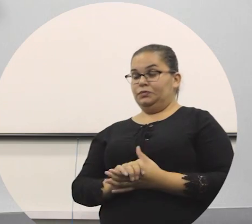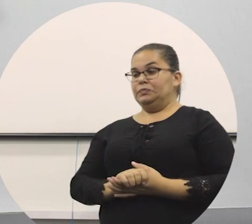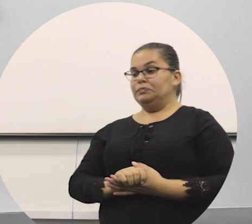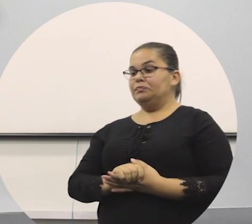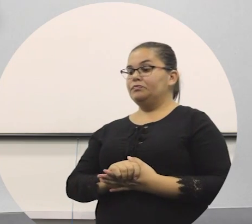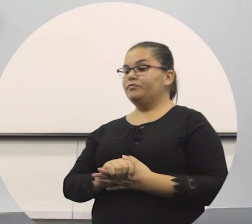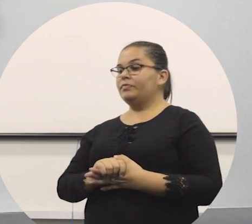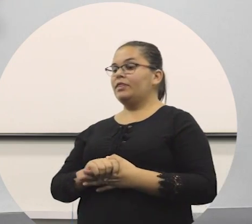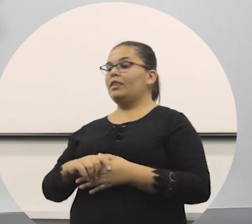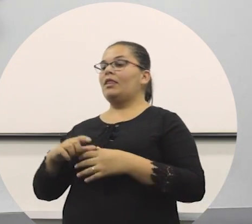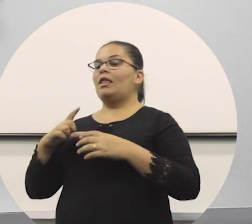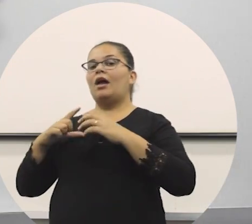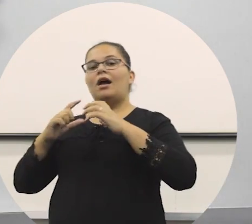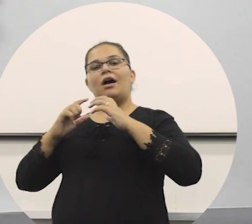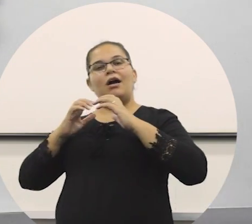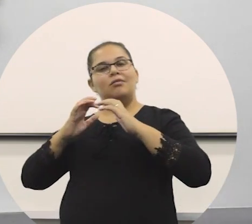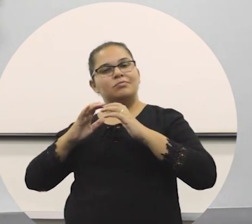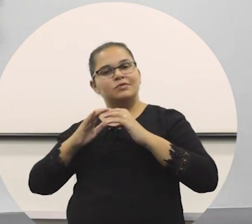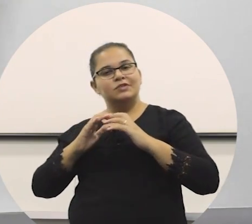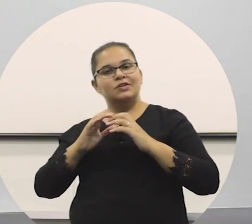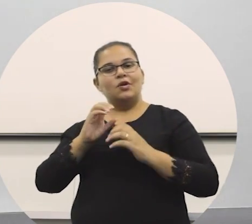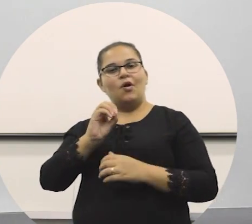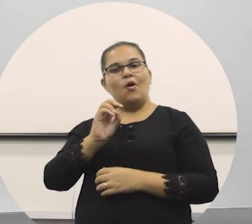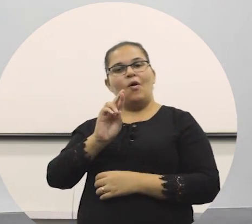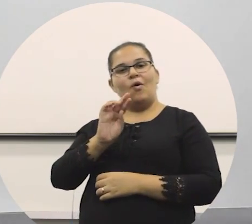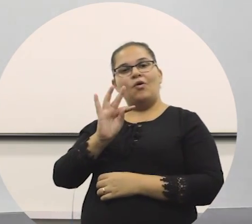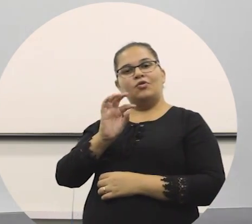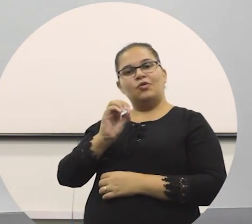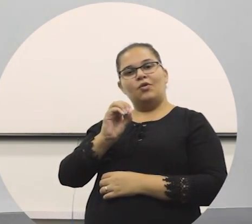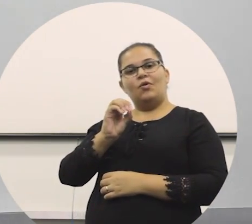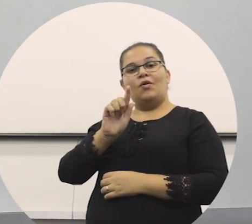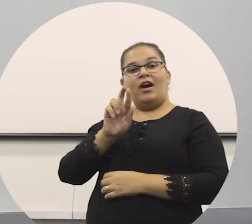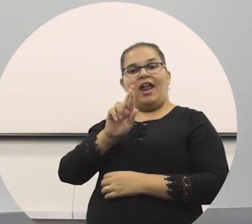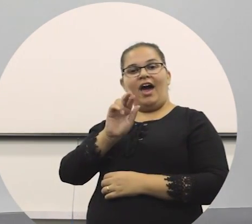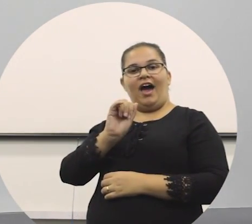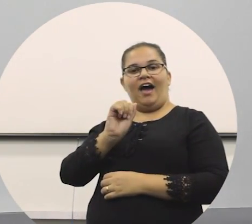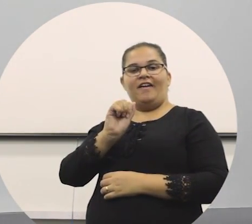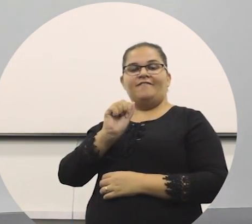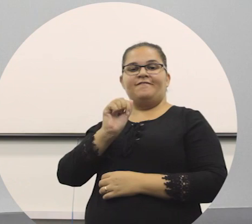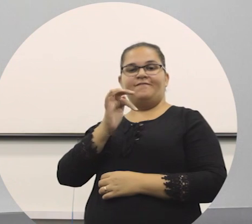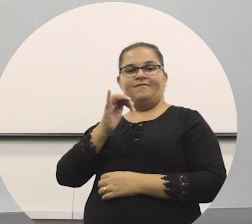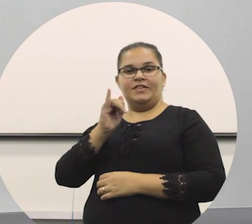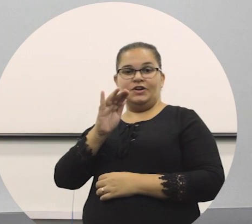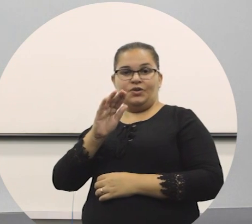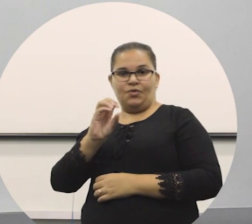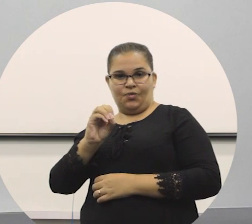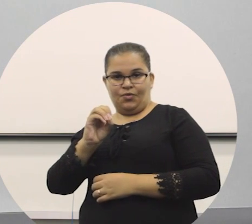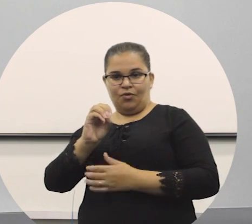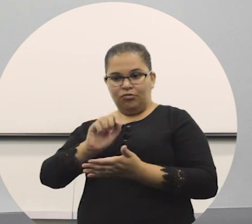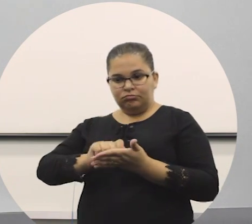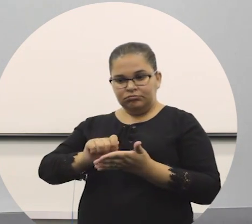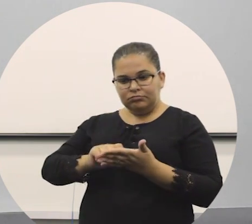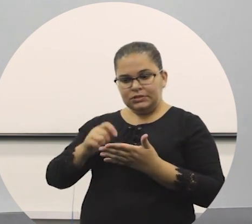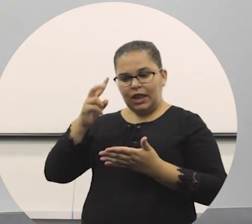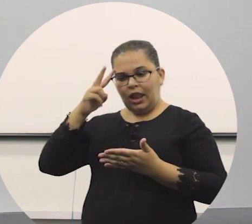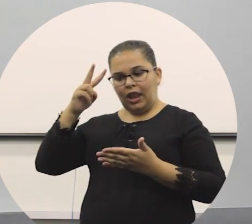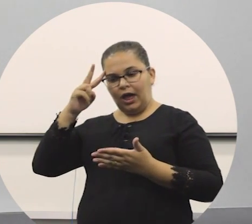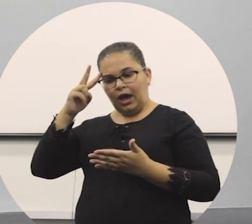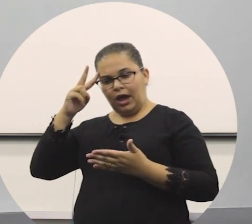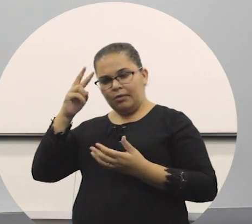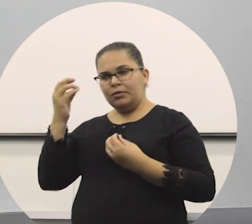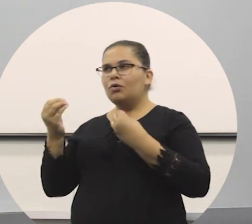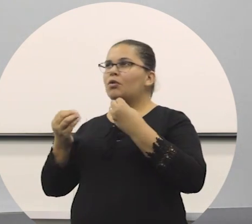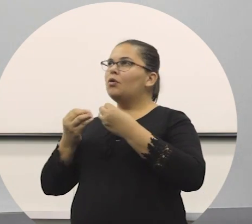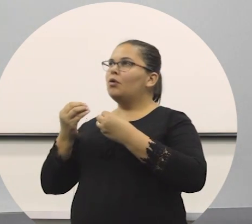Ele usa um processador ortográfico, porque ele precisa lembrar quais são as